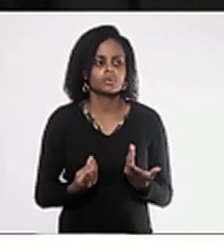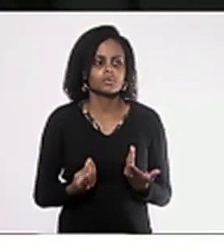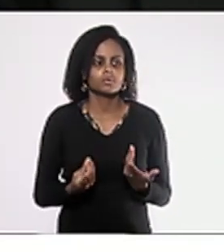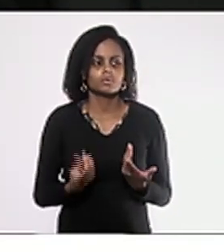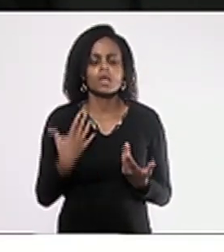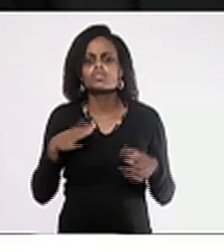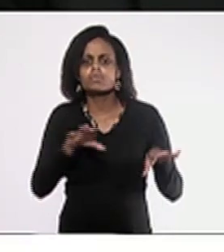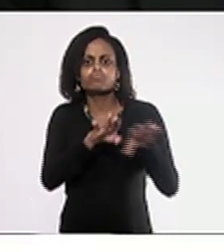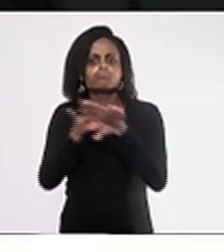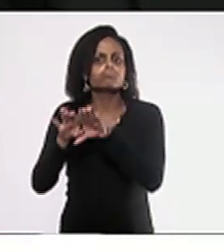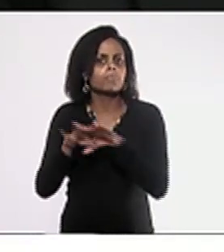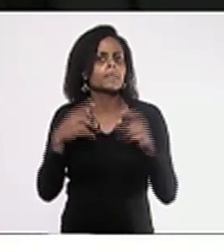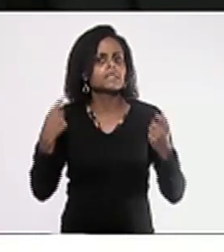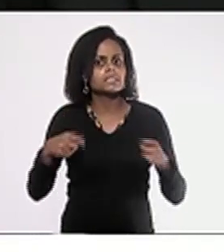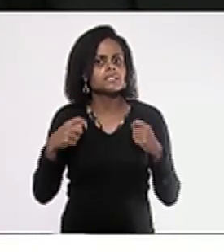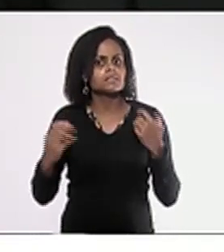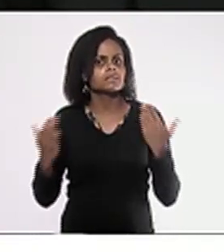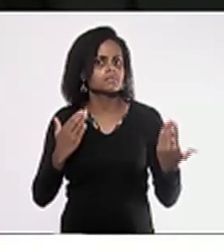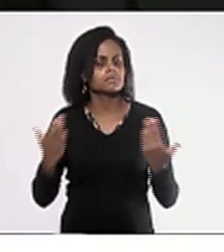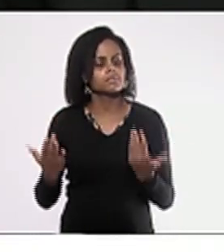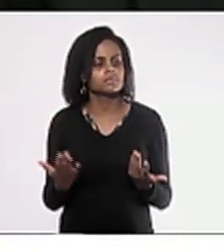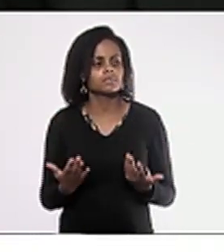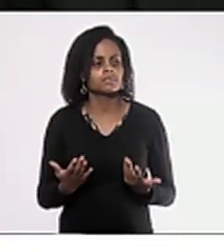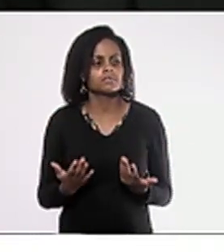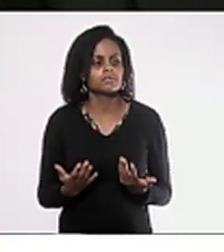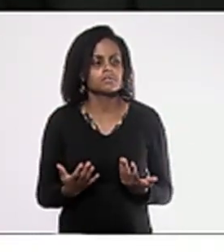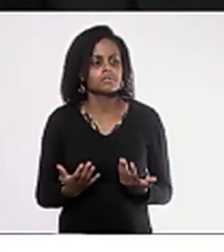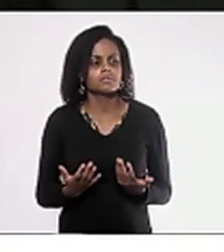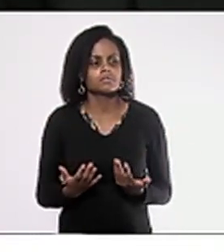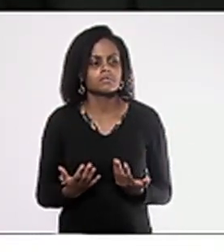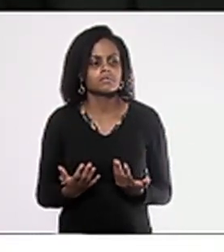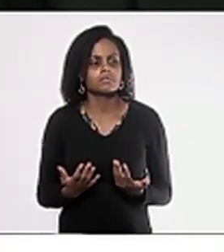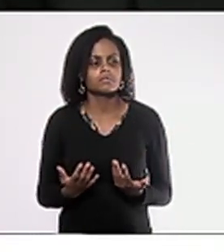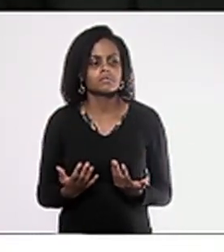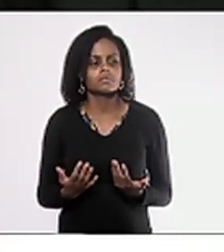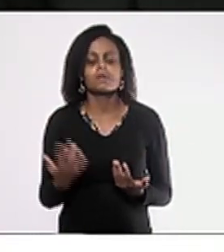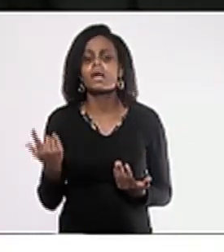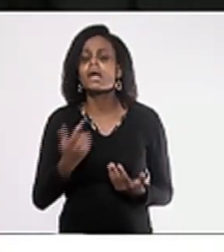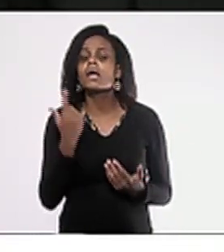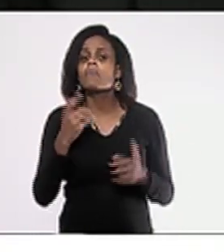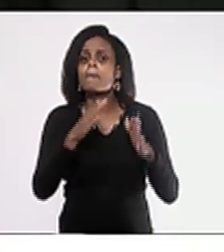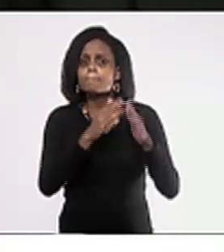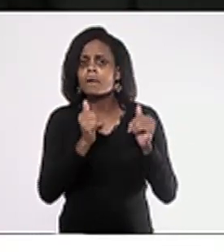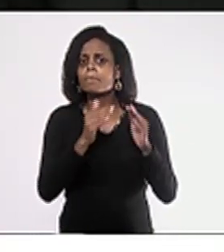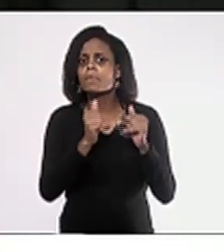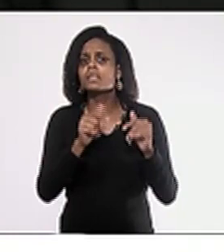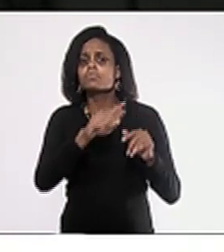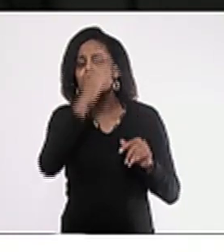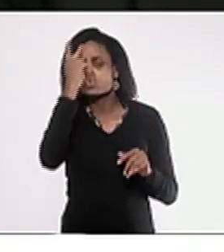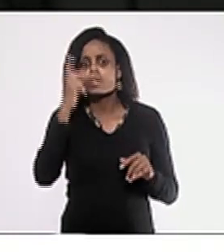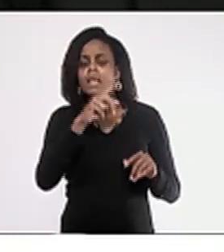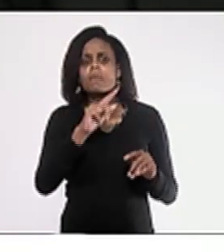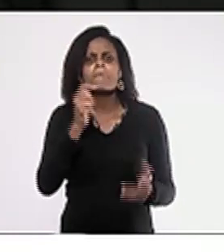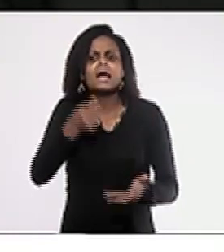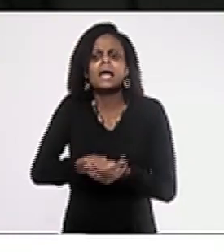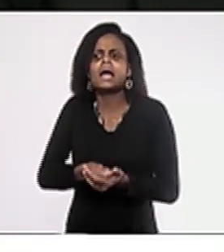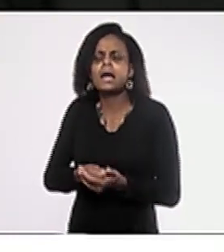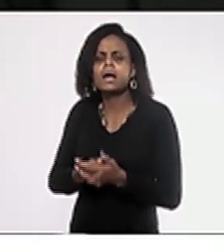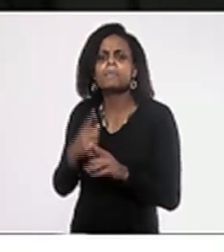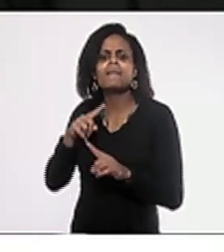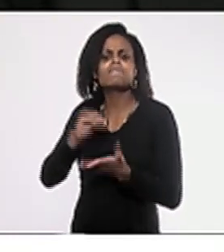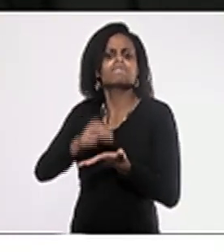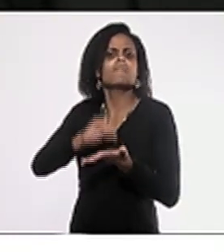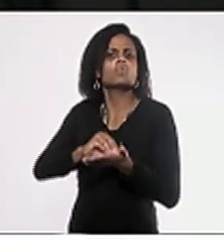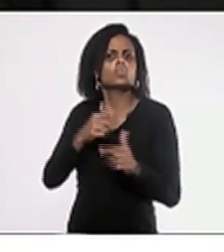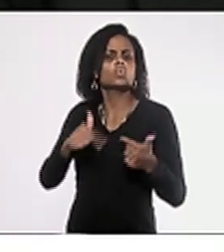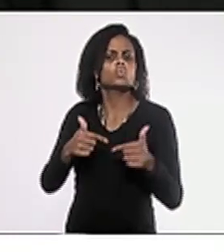do que efetivamente for prestado pela própria empresa. Essa é uma demanda muito grande dos consumidores de pagar por um serviço que não é completo. E isso